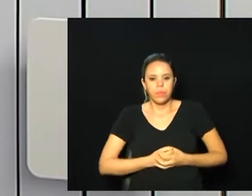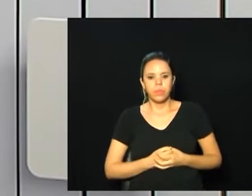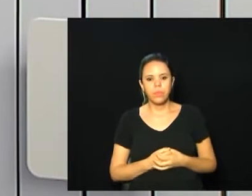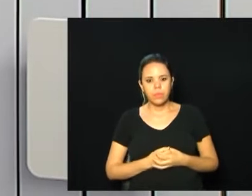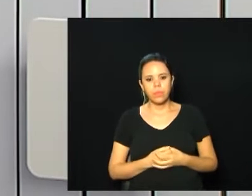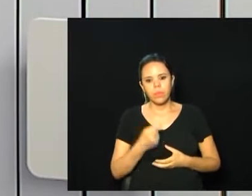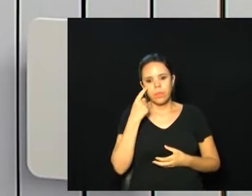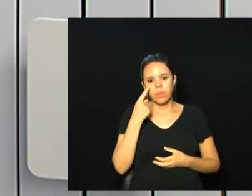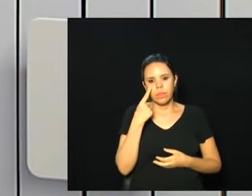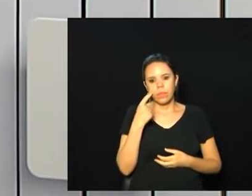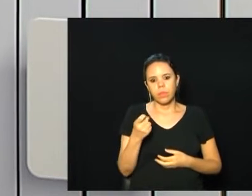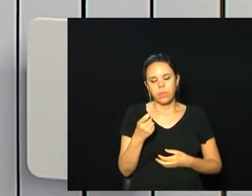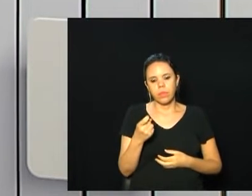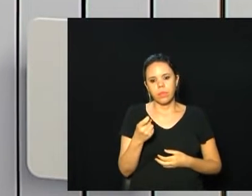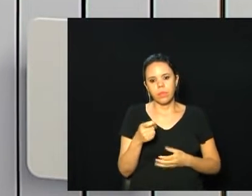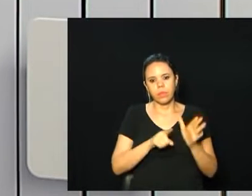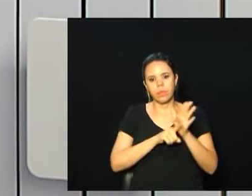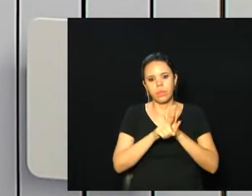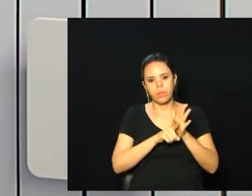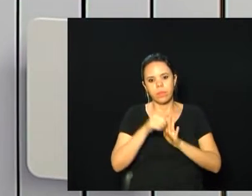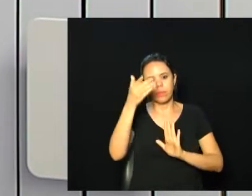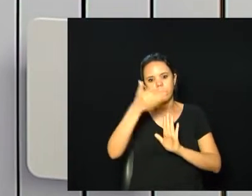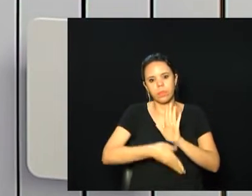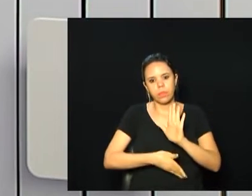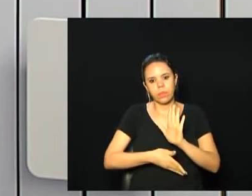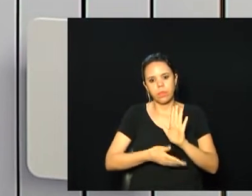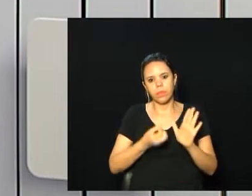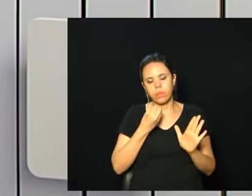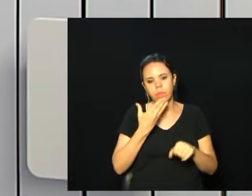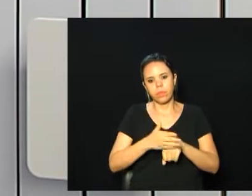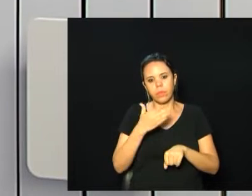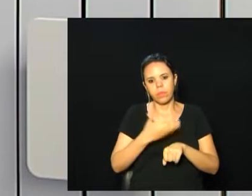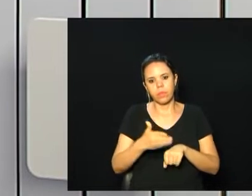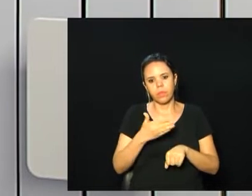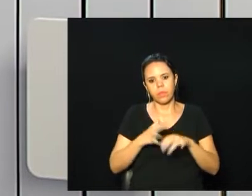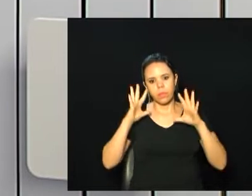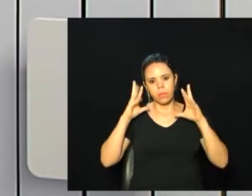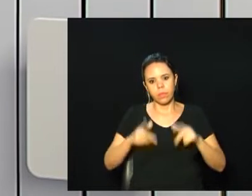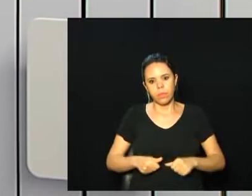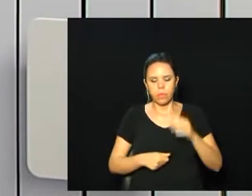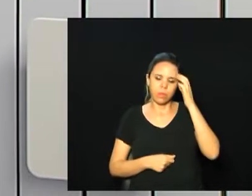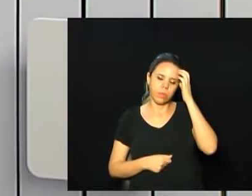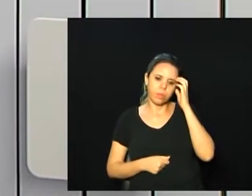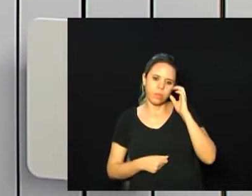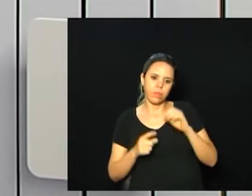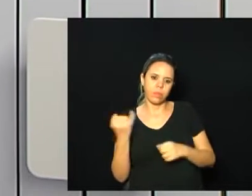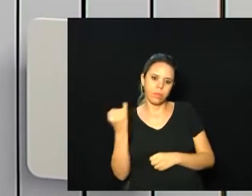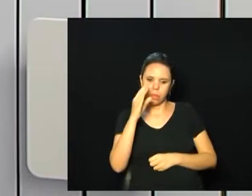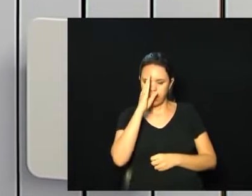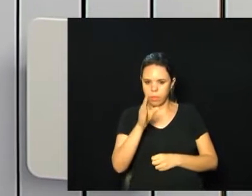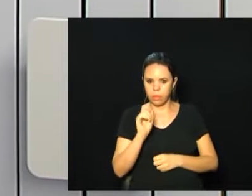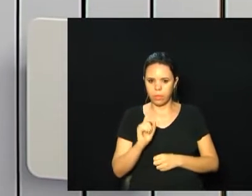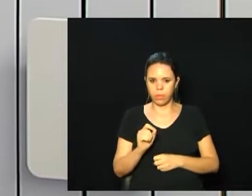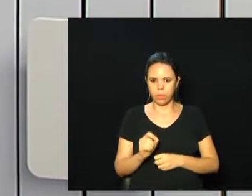E olha só que interessante, uma pesquisa revelou que boas práticas de higiene são